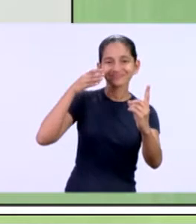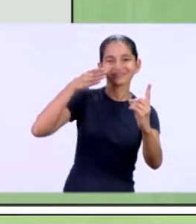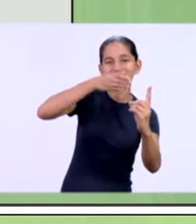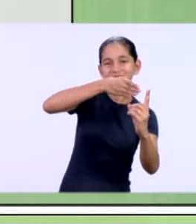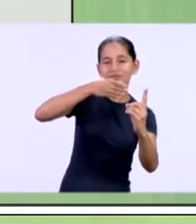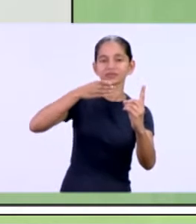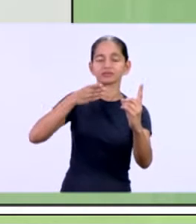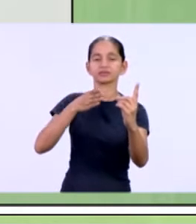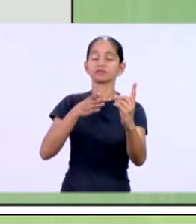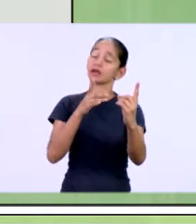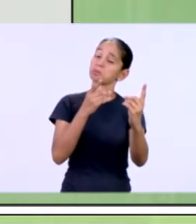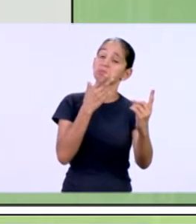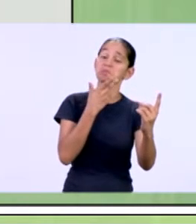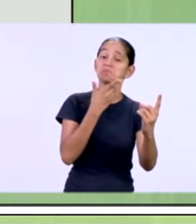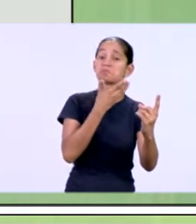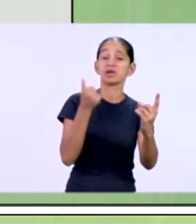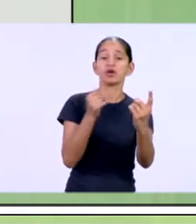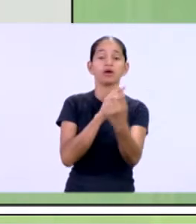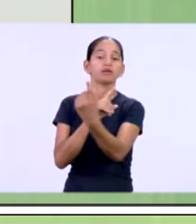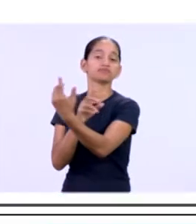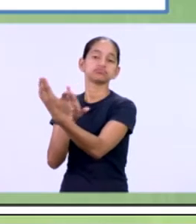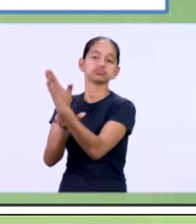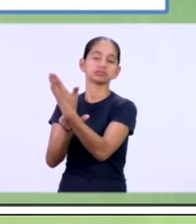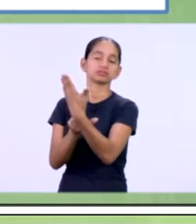é conhecido como substituição tributária.